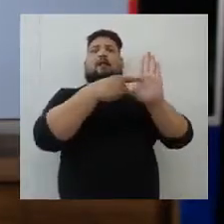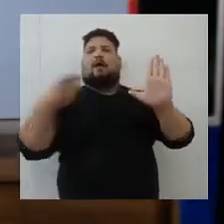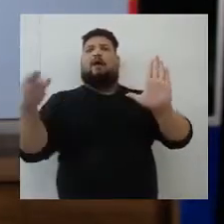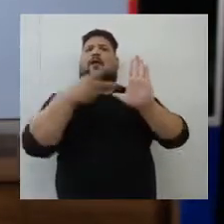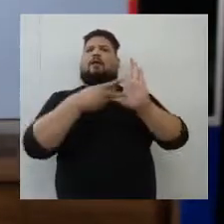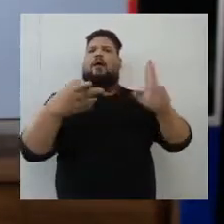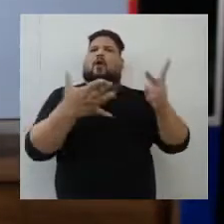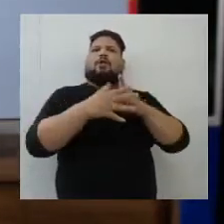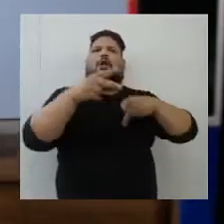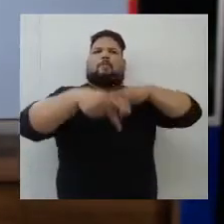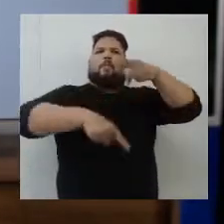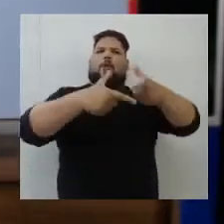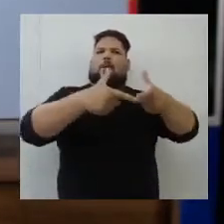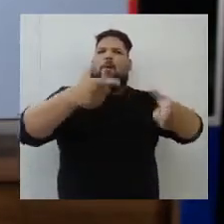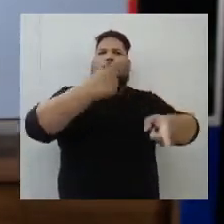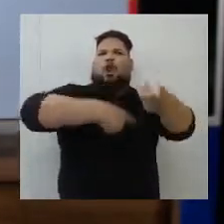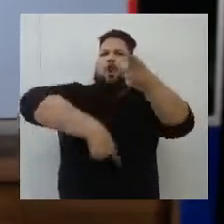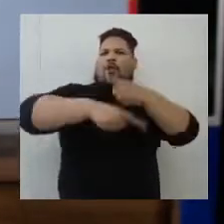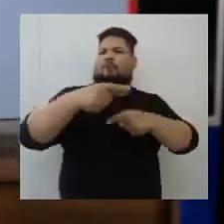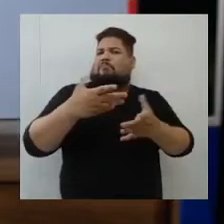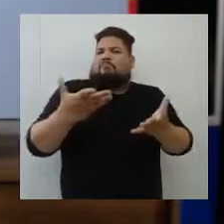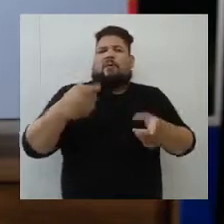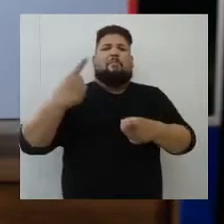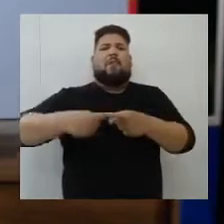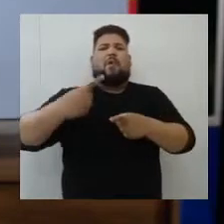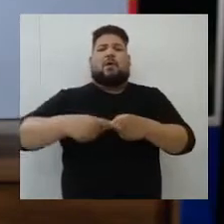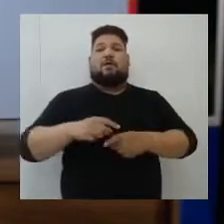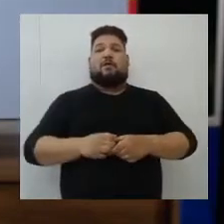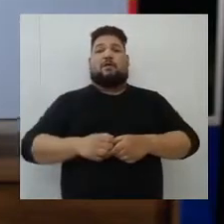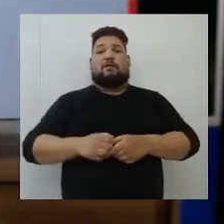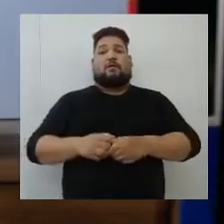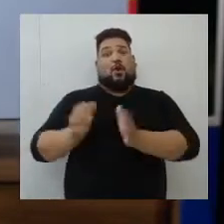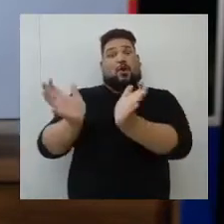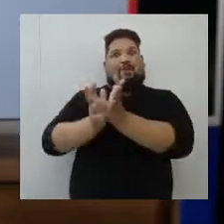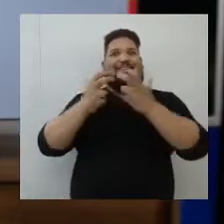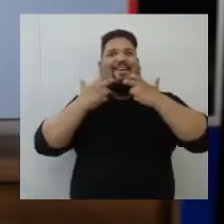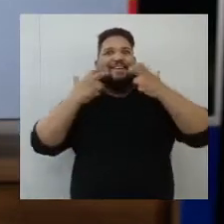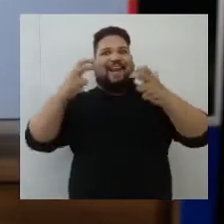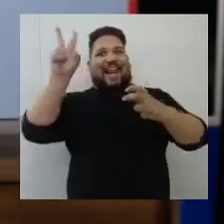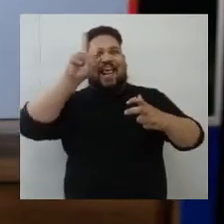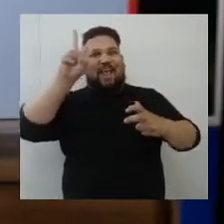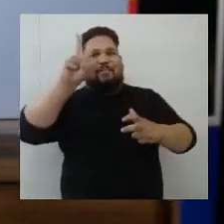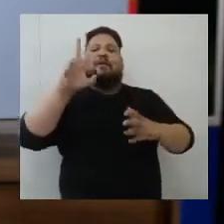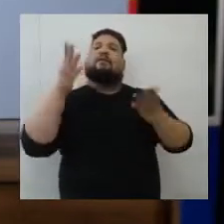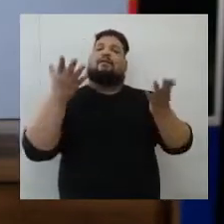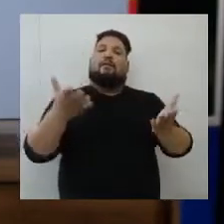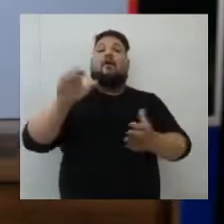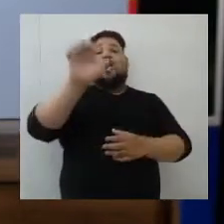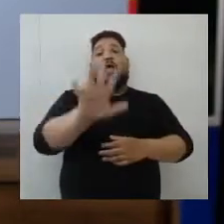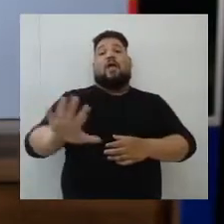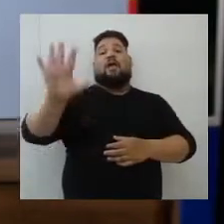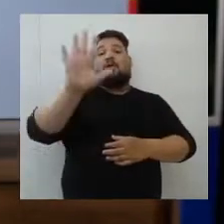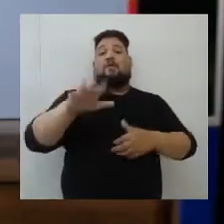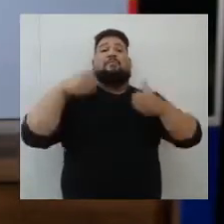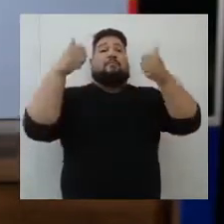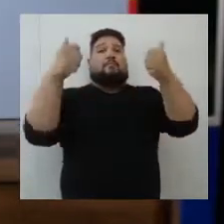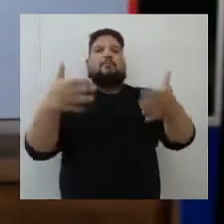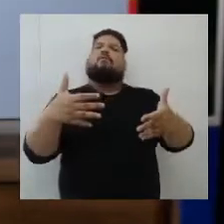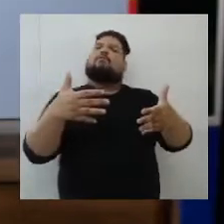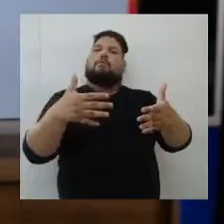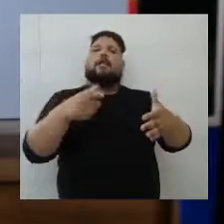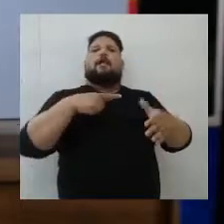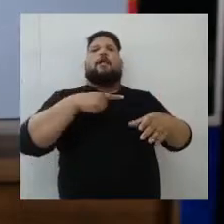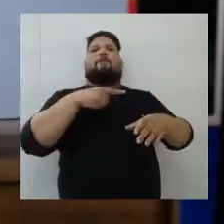crescimento populacional. Como aqui a equipe falou, a Europa passou por 2 séculos de muita abundância,